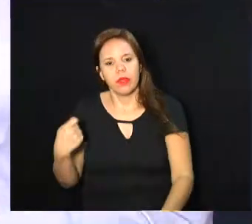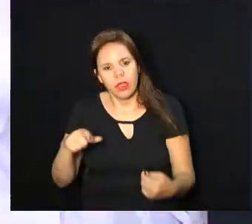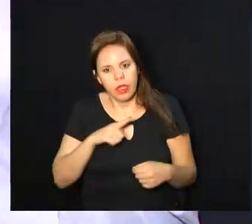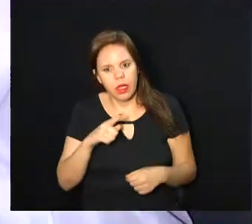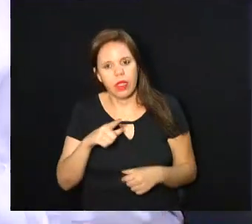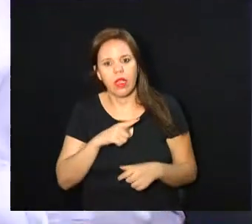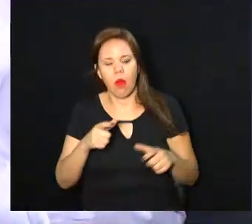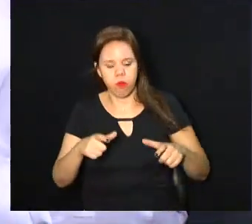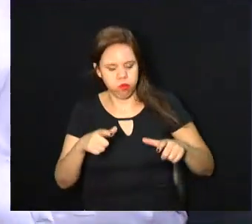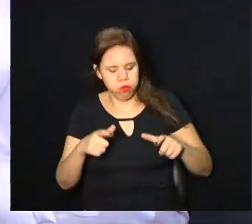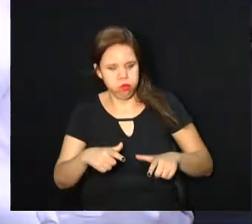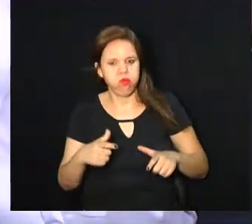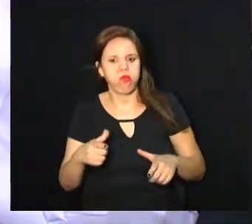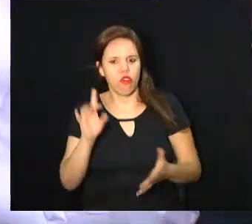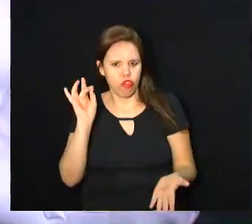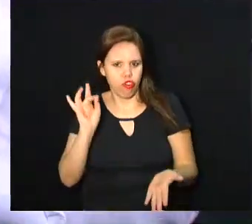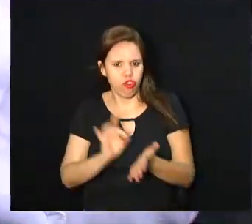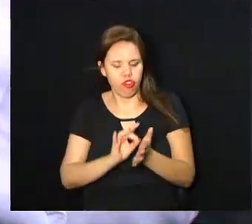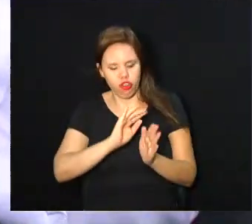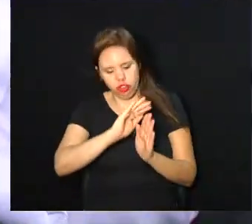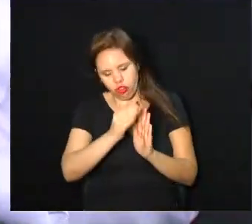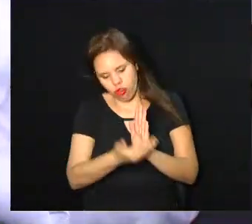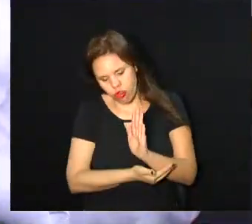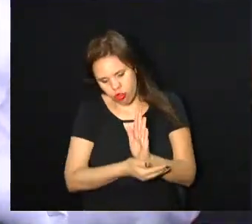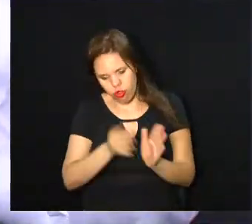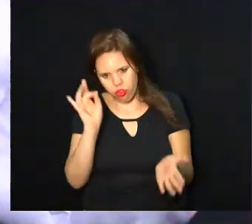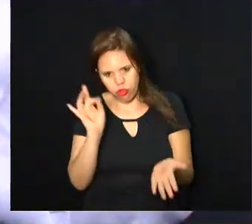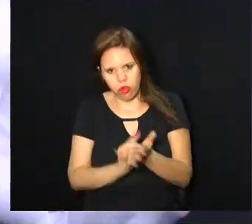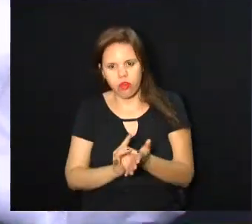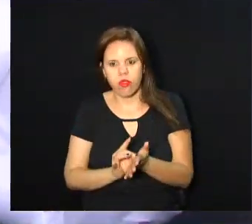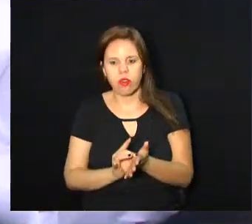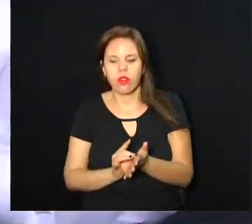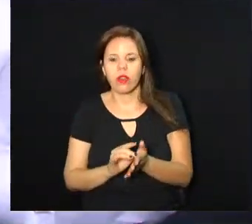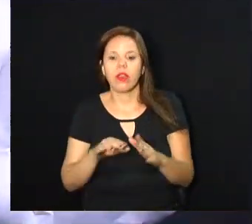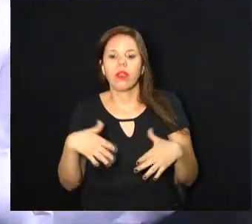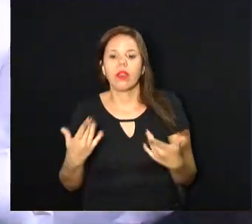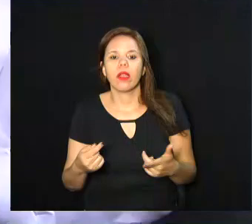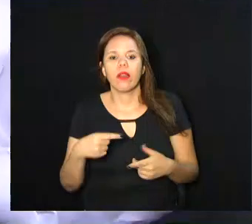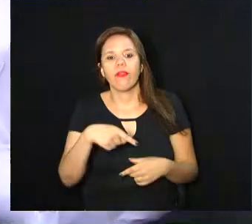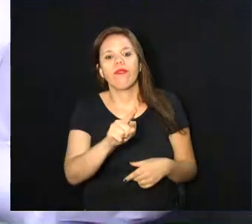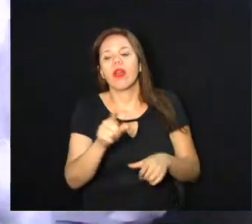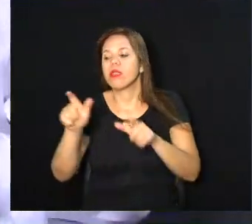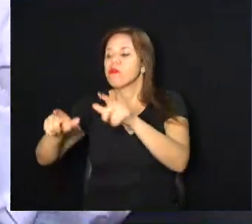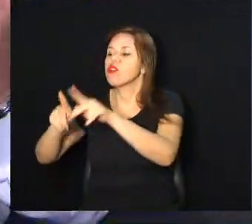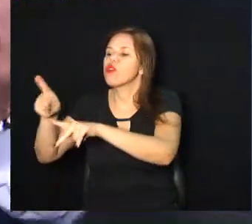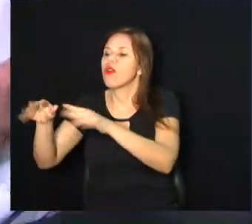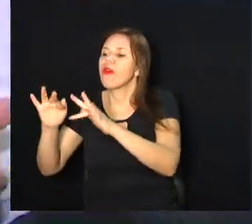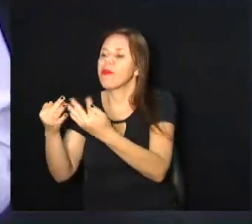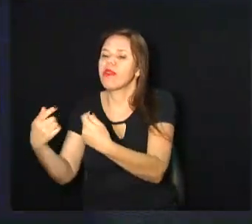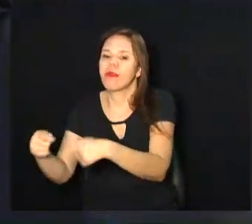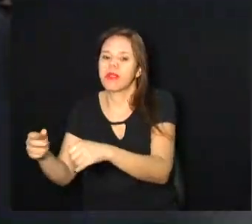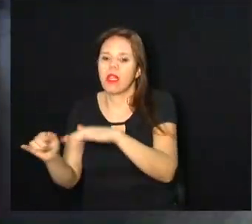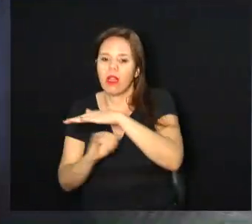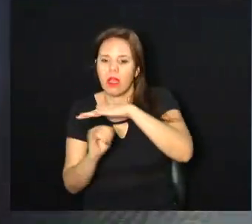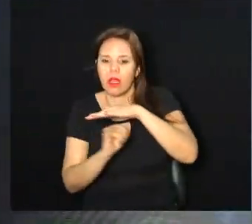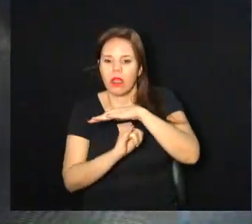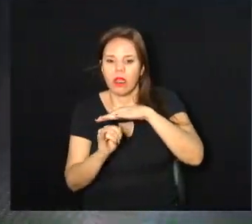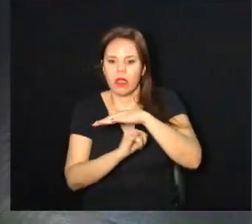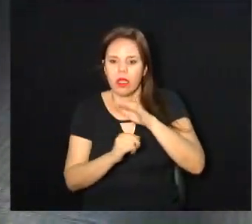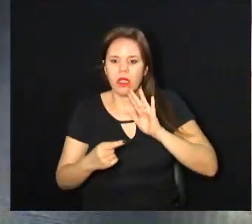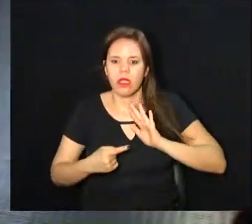original? Sim, perfeitamente, embalados na embalagem original. Agora, para quem vai essa doação? Vão para entidades que